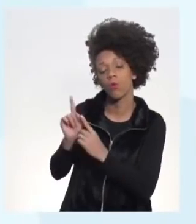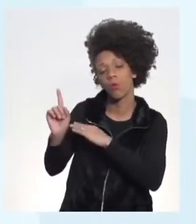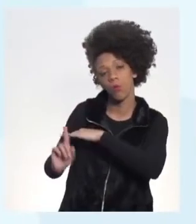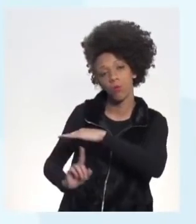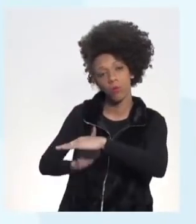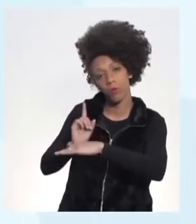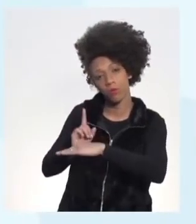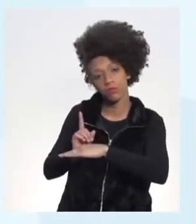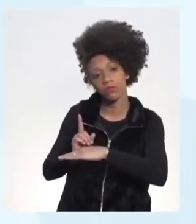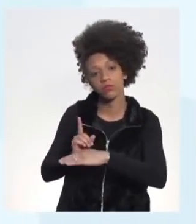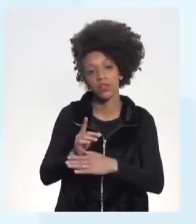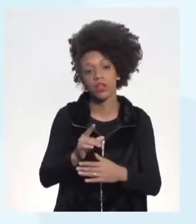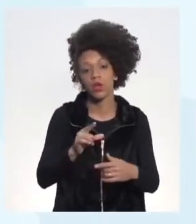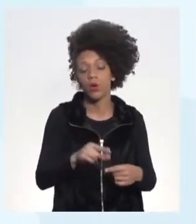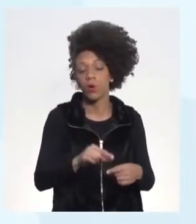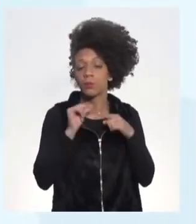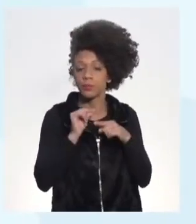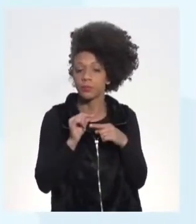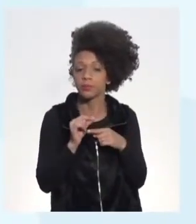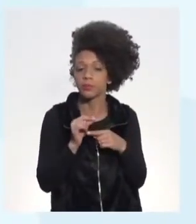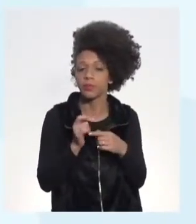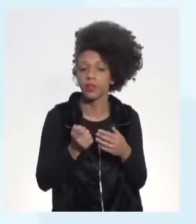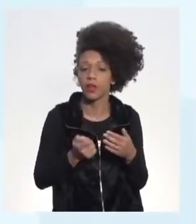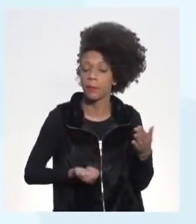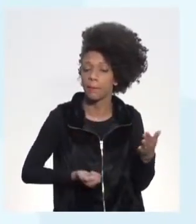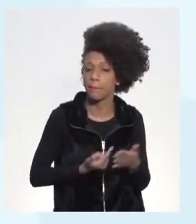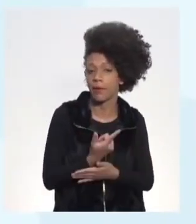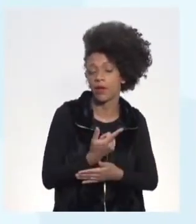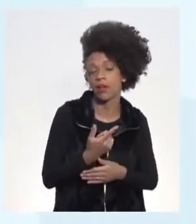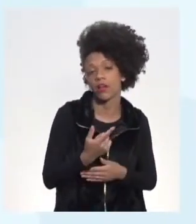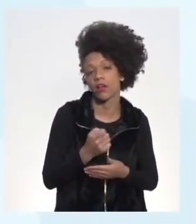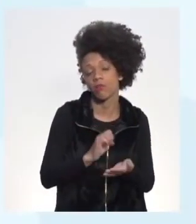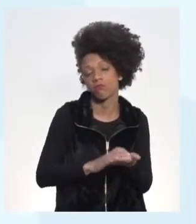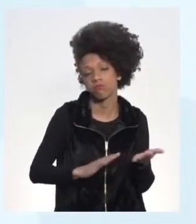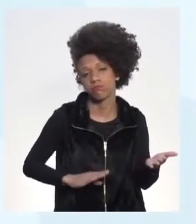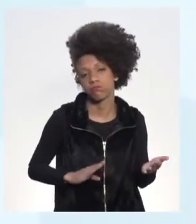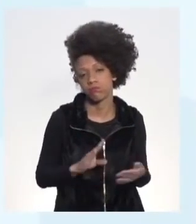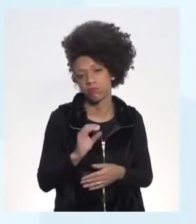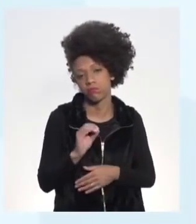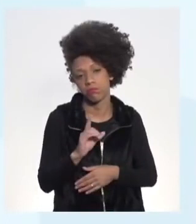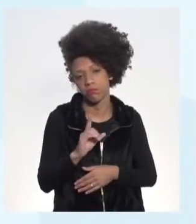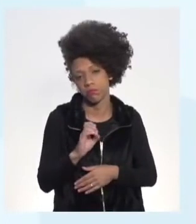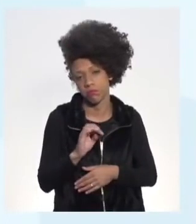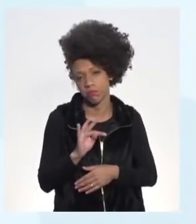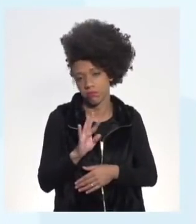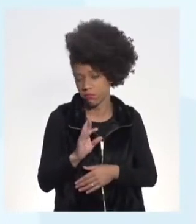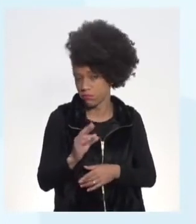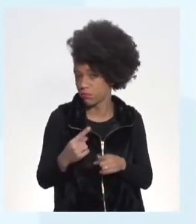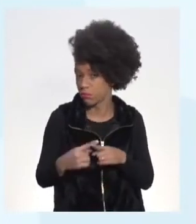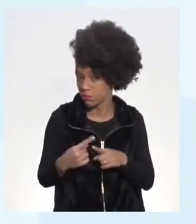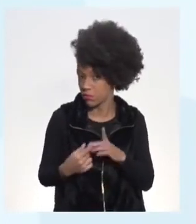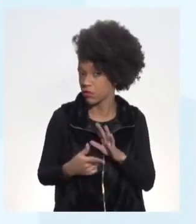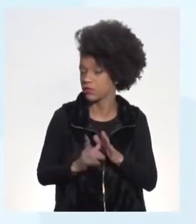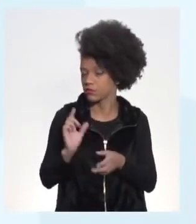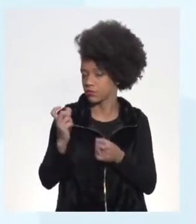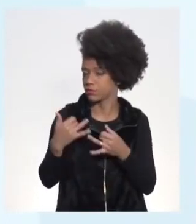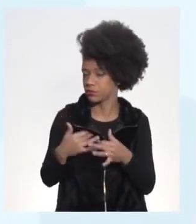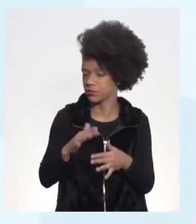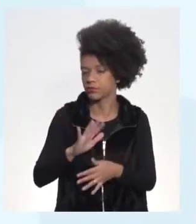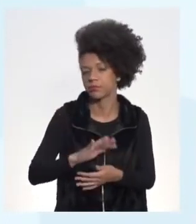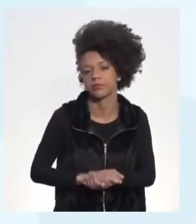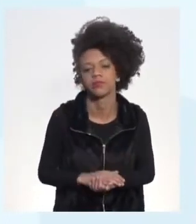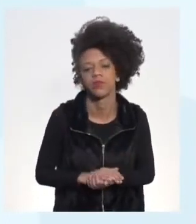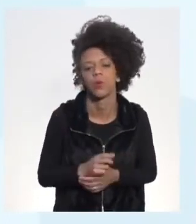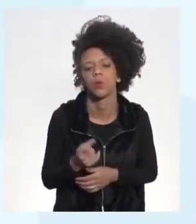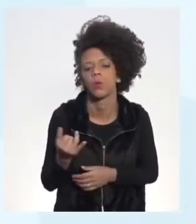de pagamento via boleto, ó, já dei de bandeja essa daí que a gente discutiu antes.